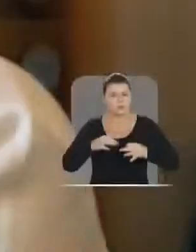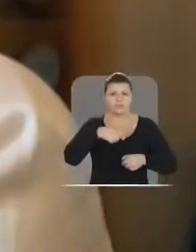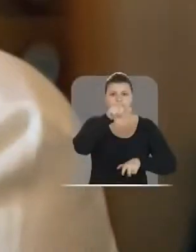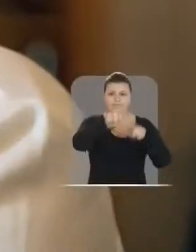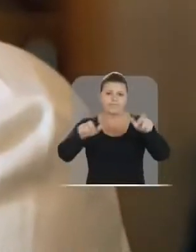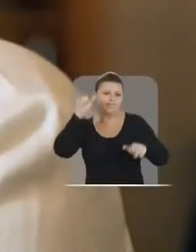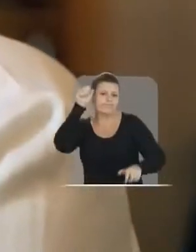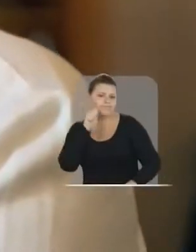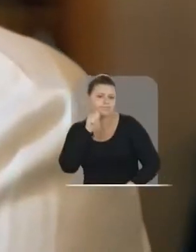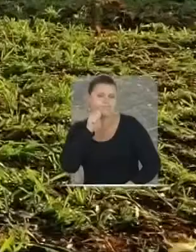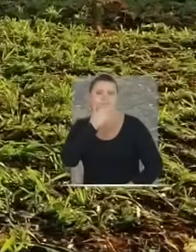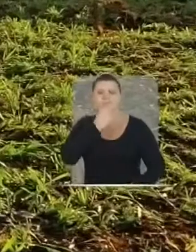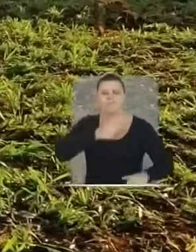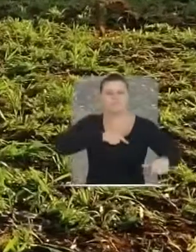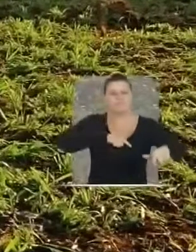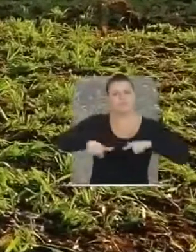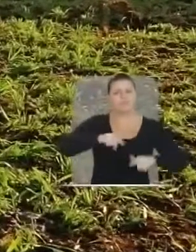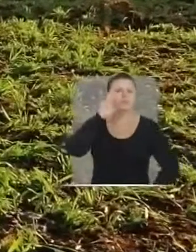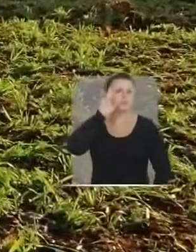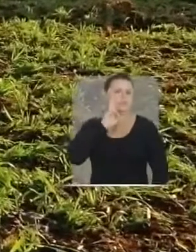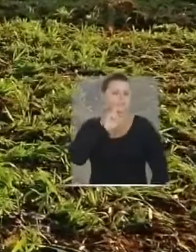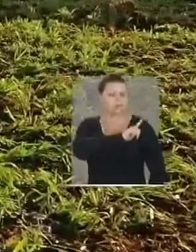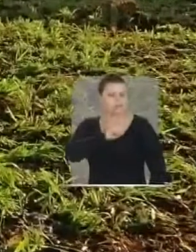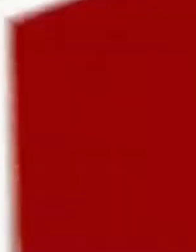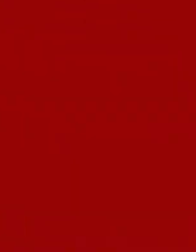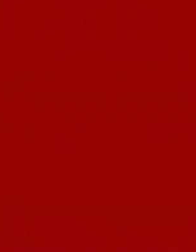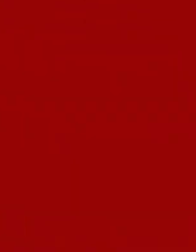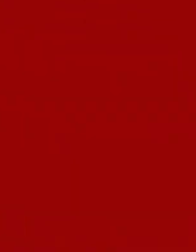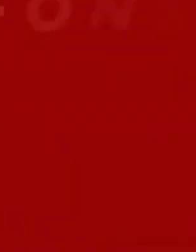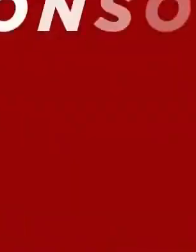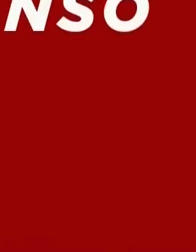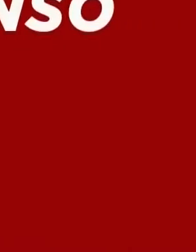a trabalhadora, e tu trabalhador.